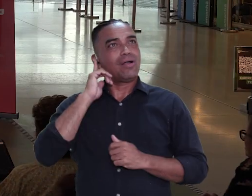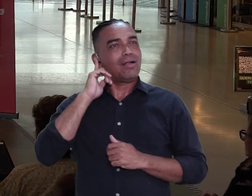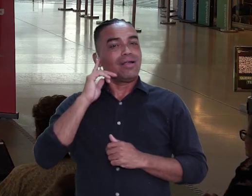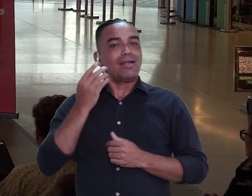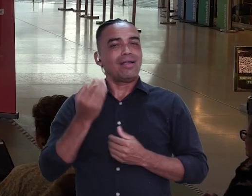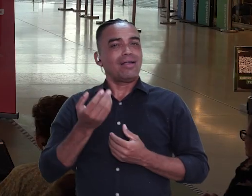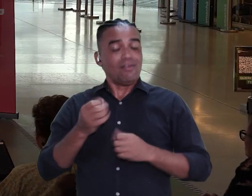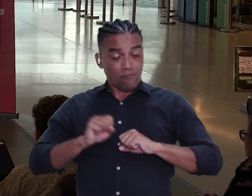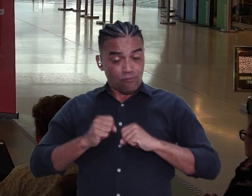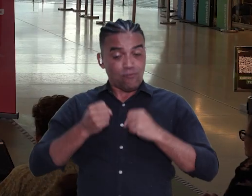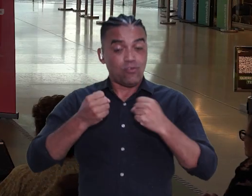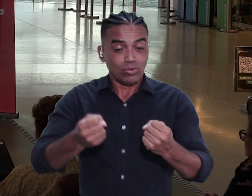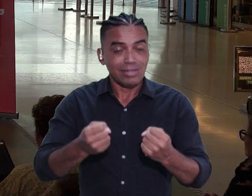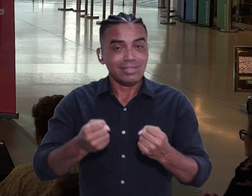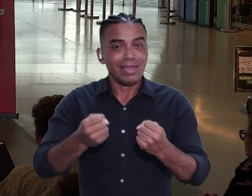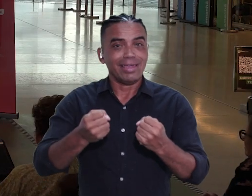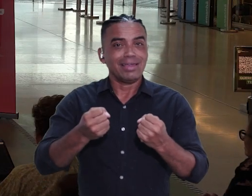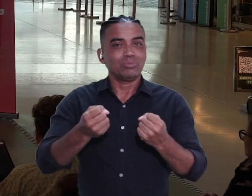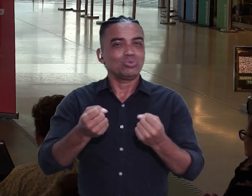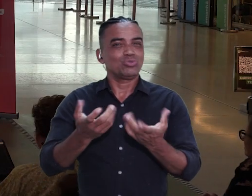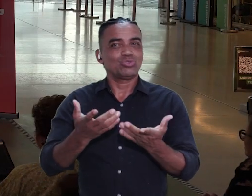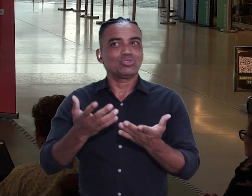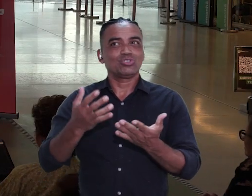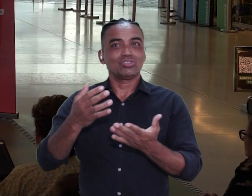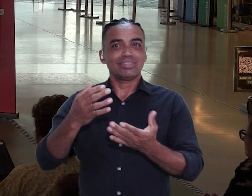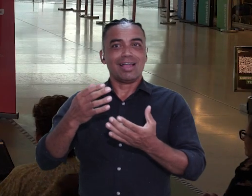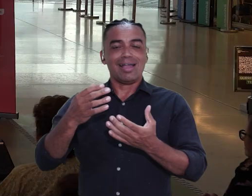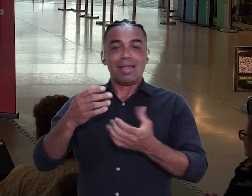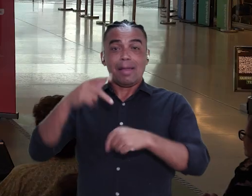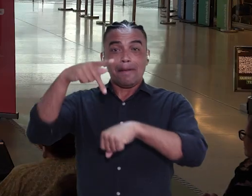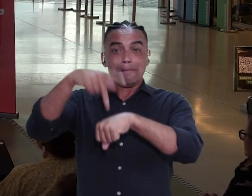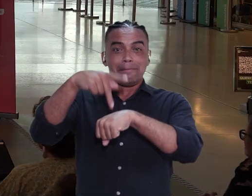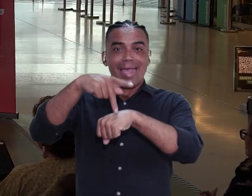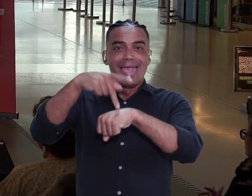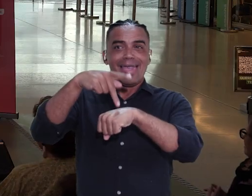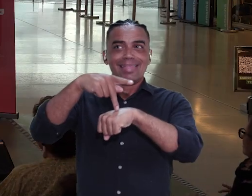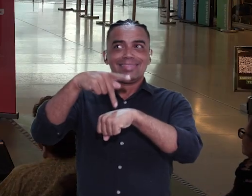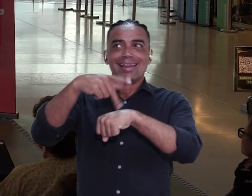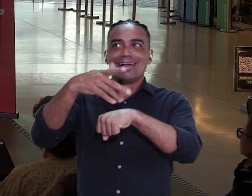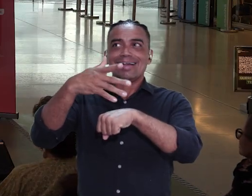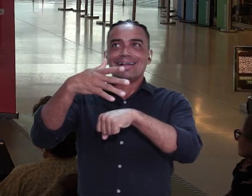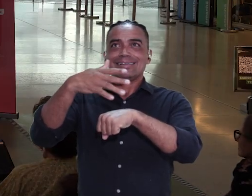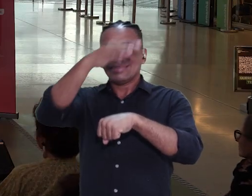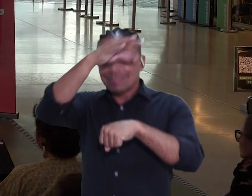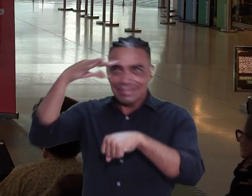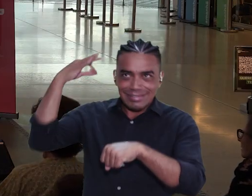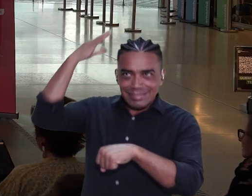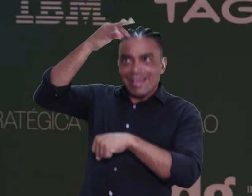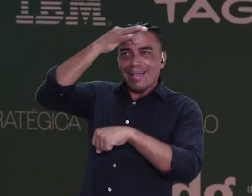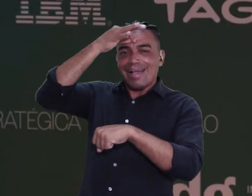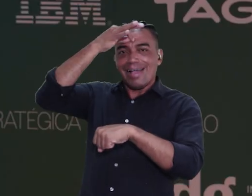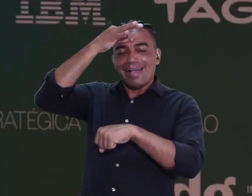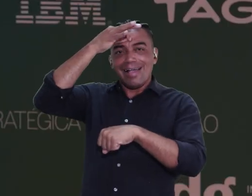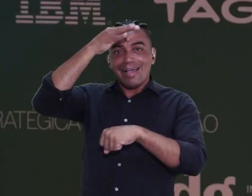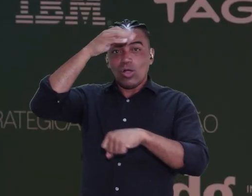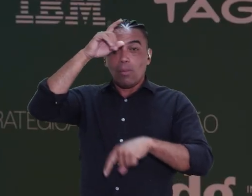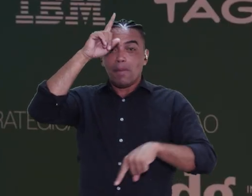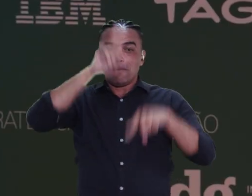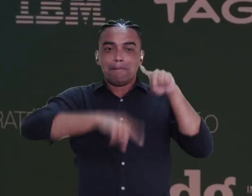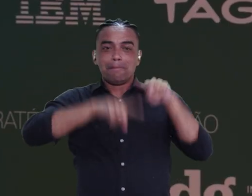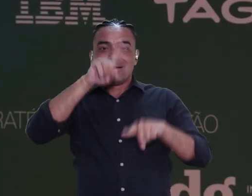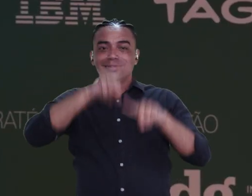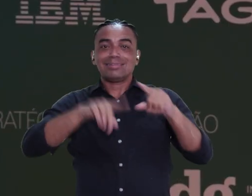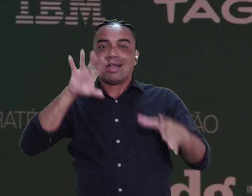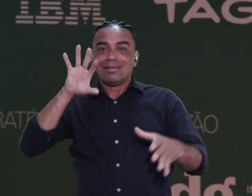transportamos, fortalecemos, sacralizamos pedras como a materialidade